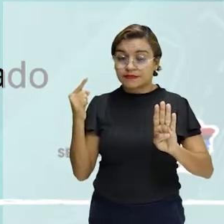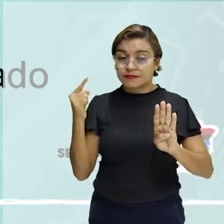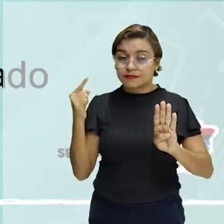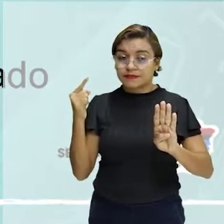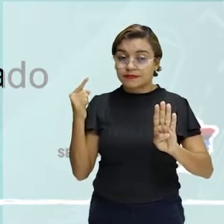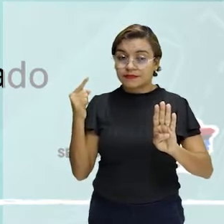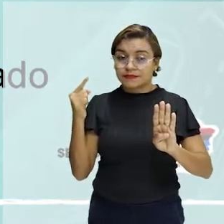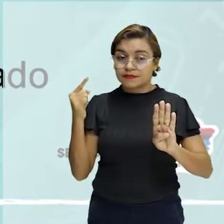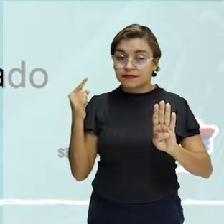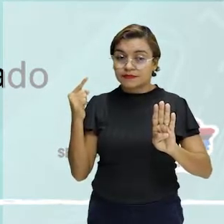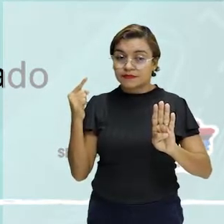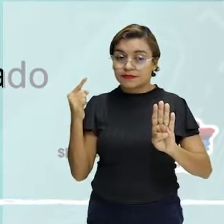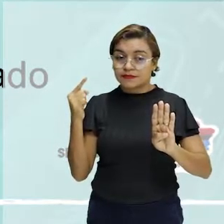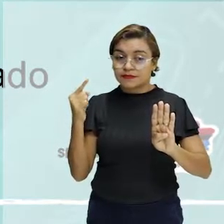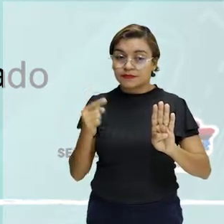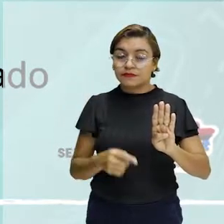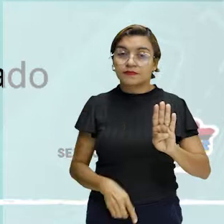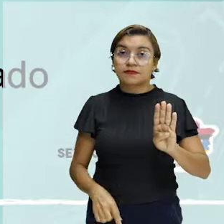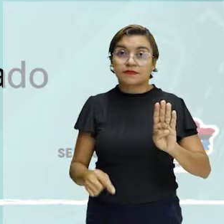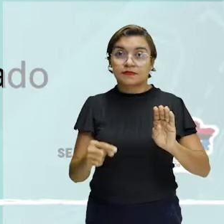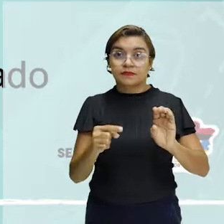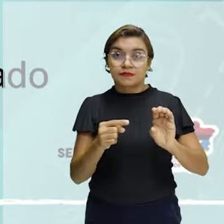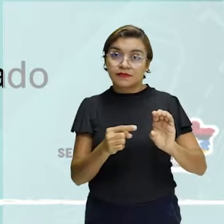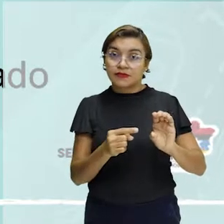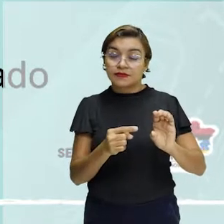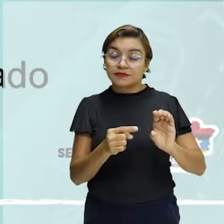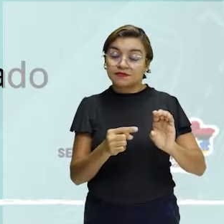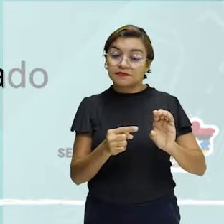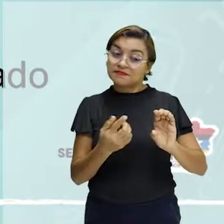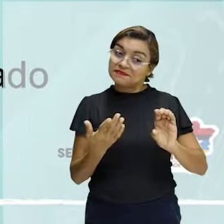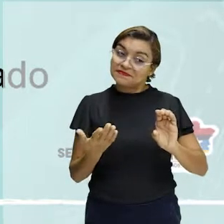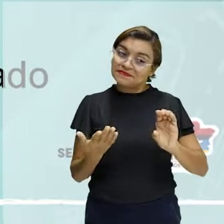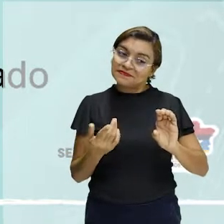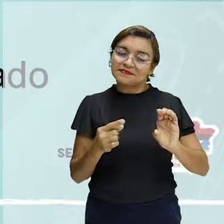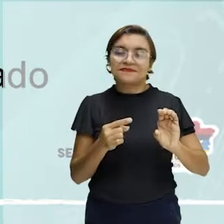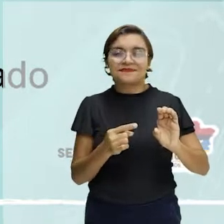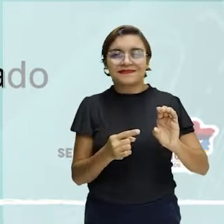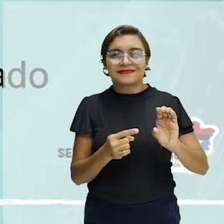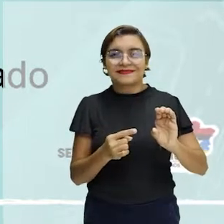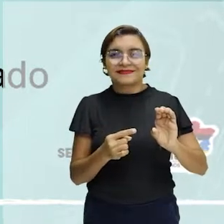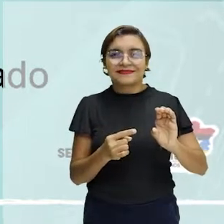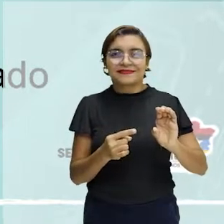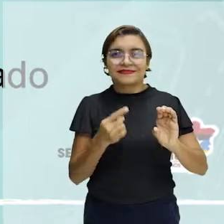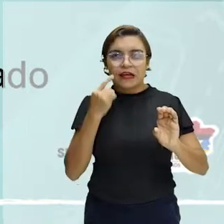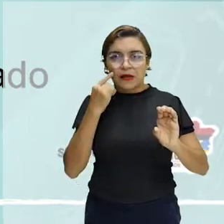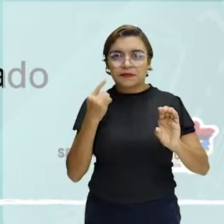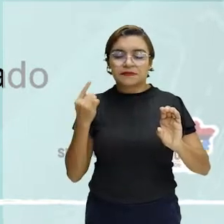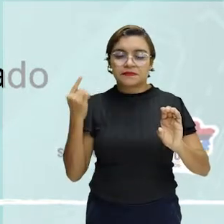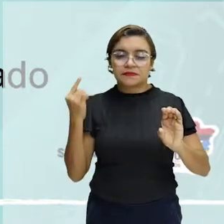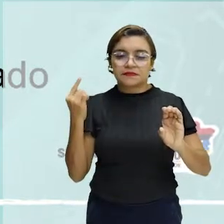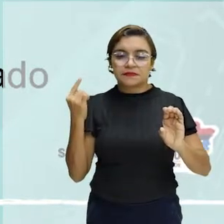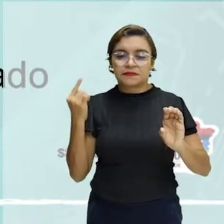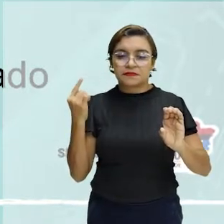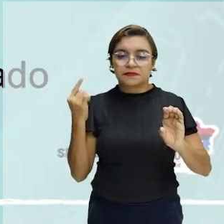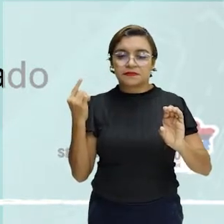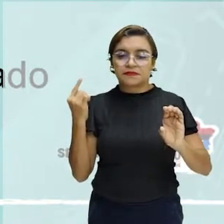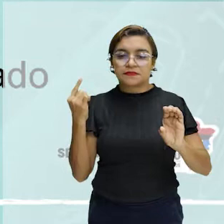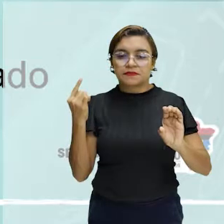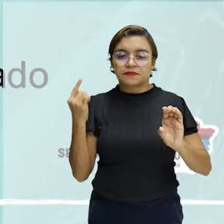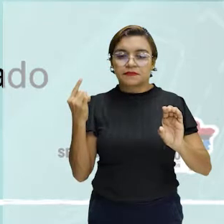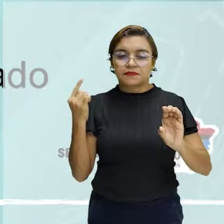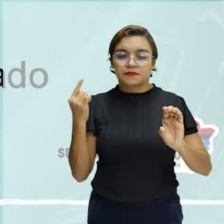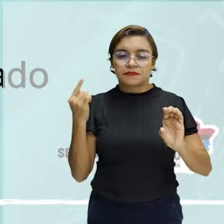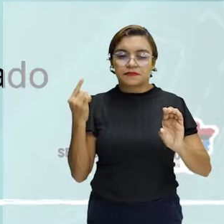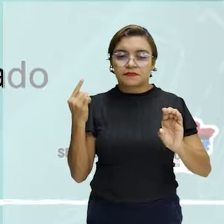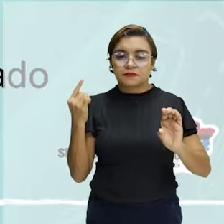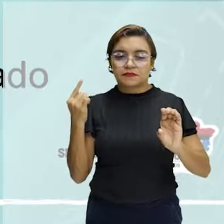não renovável utilizada no Brasil? Será? Letra C. A região sudeste é a maior produtora de carvão